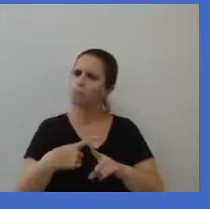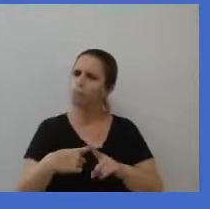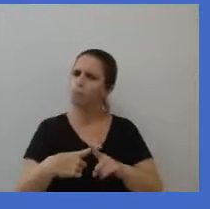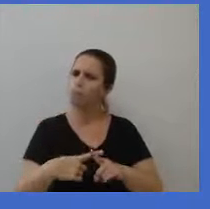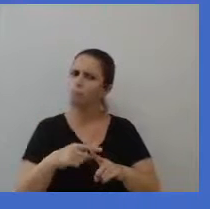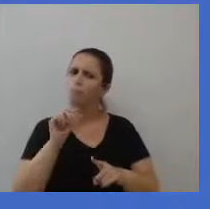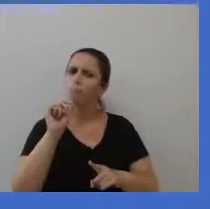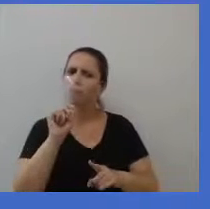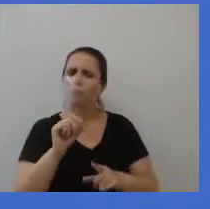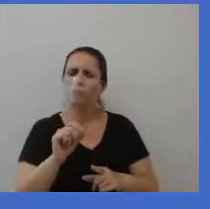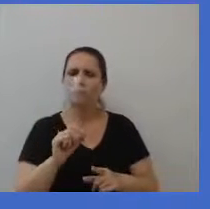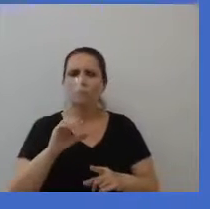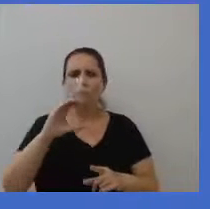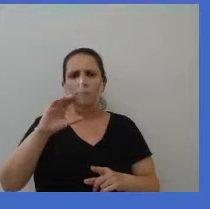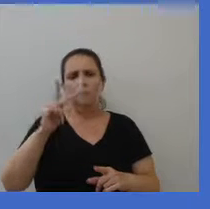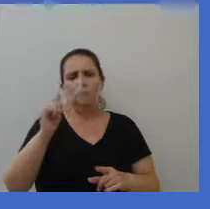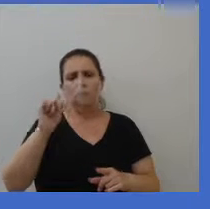de existir o WhatsApp,